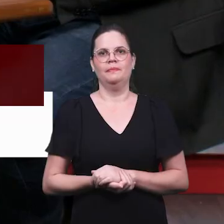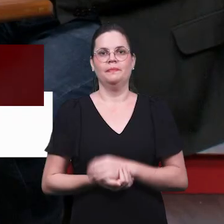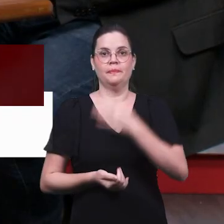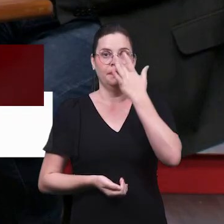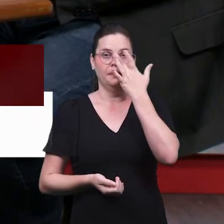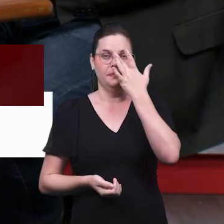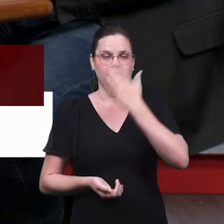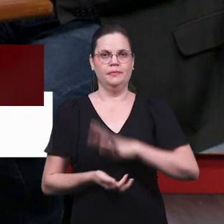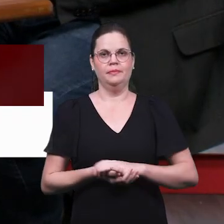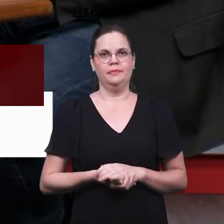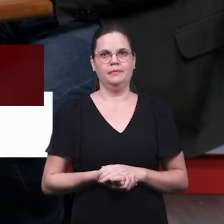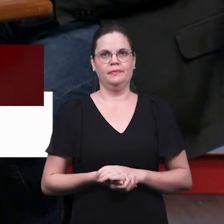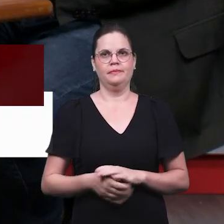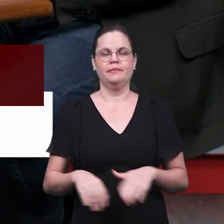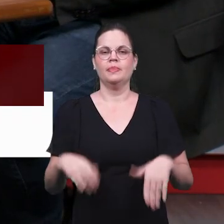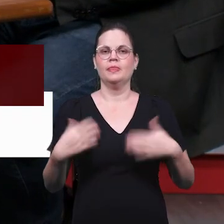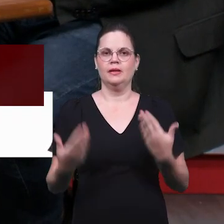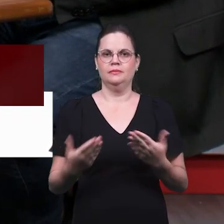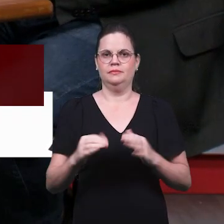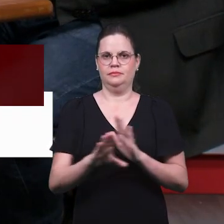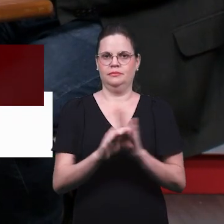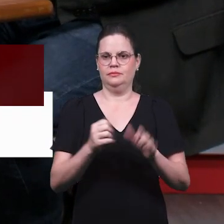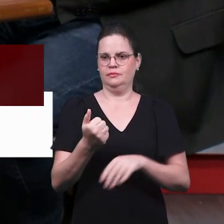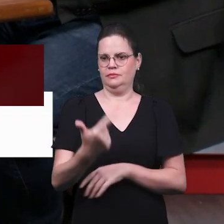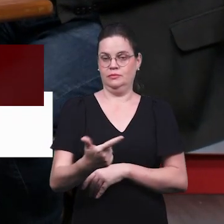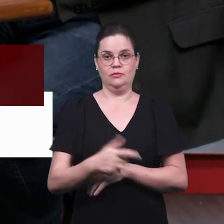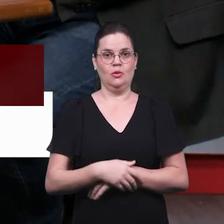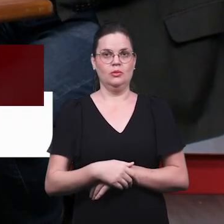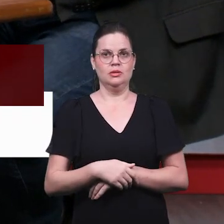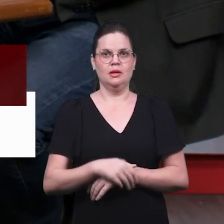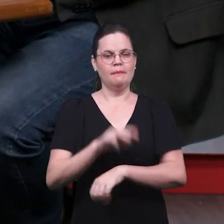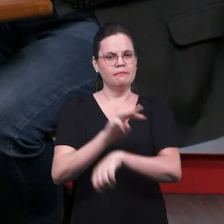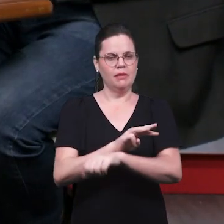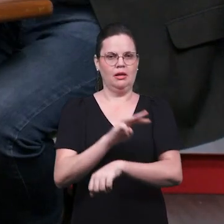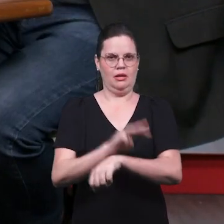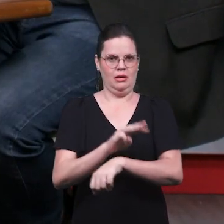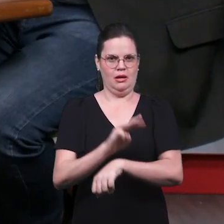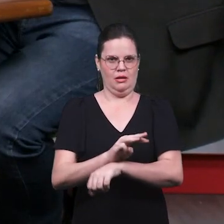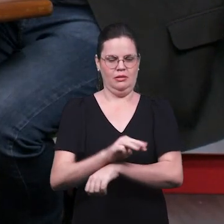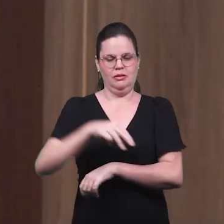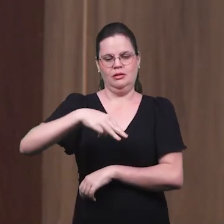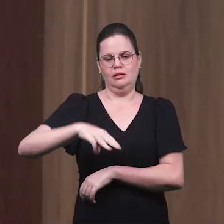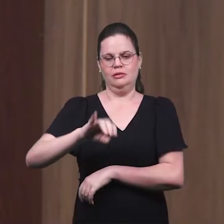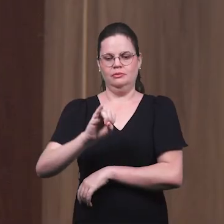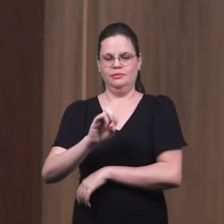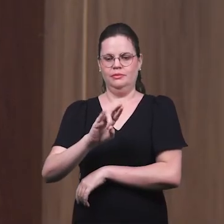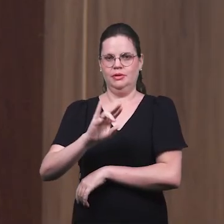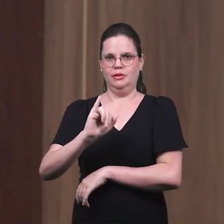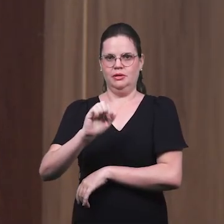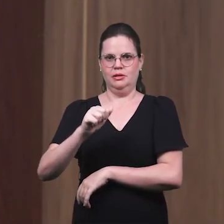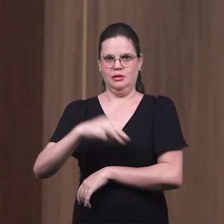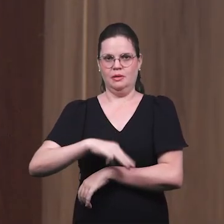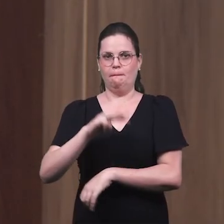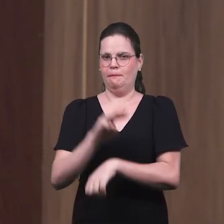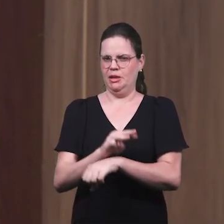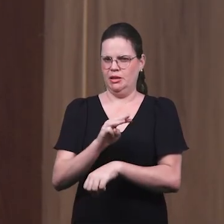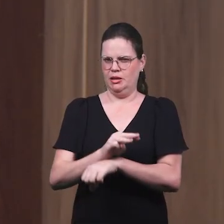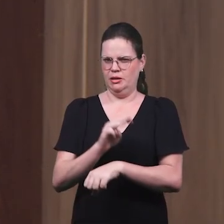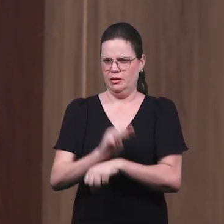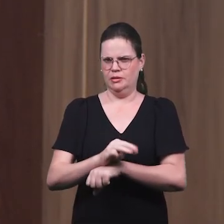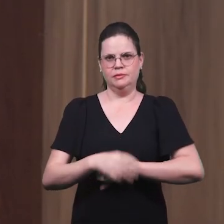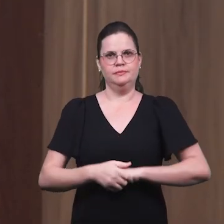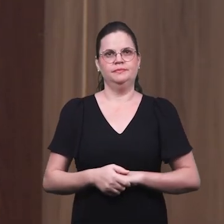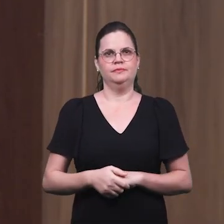capítulo 12, Andréia, há um questionamento, Há um motivo, veja, Miriam arruma um